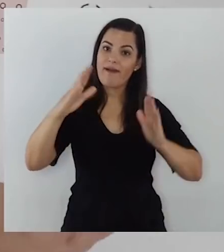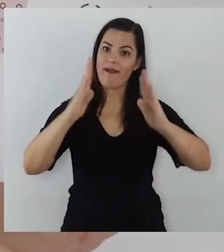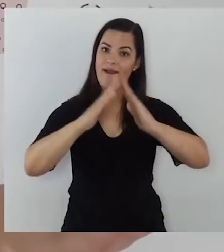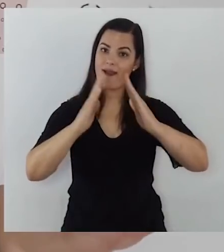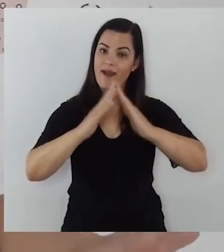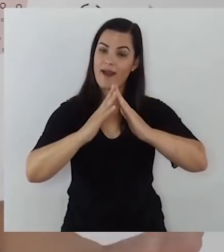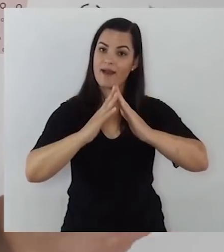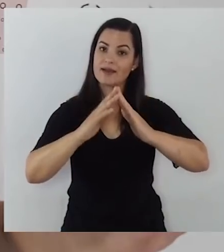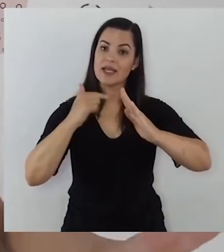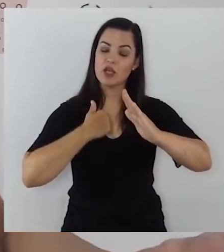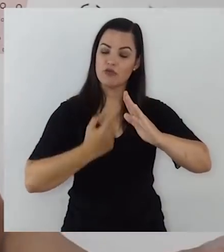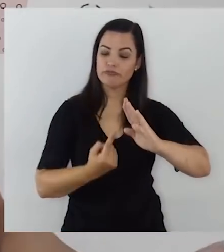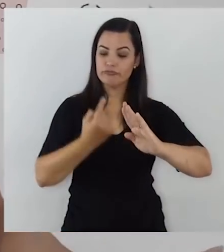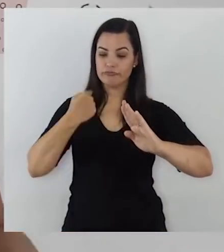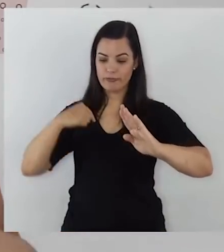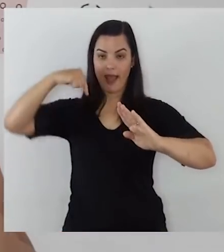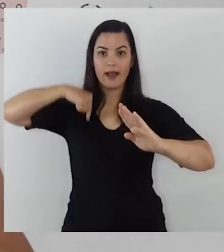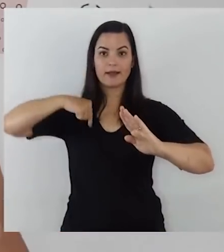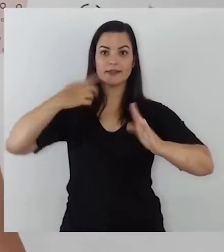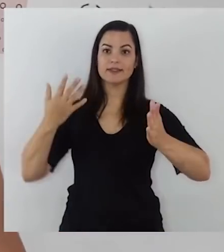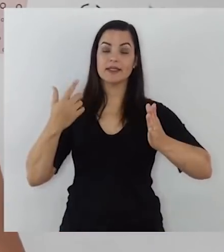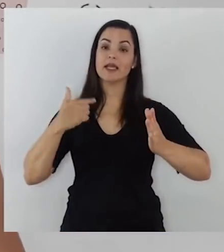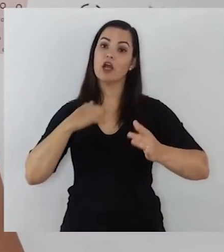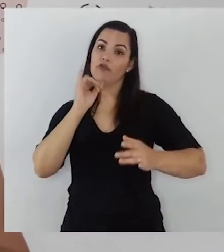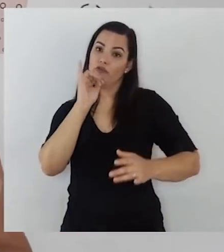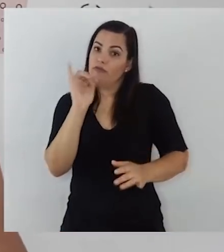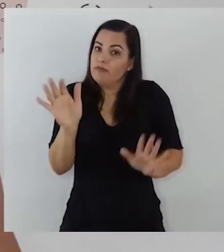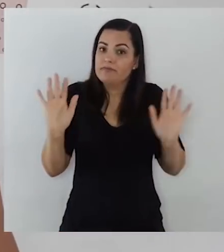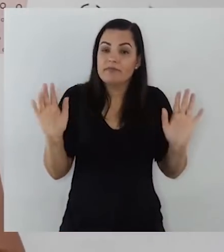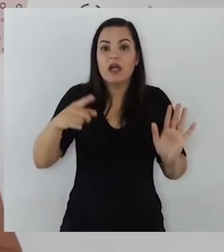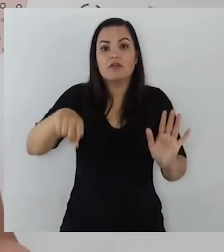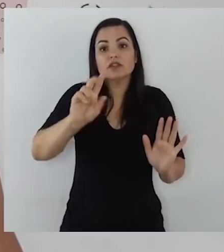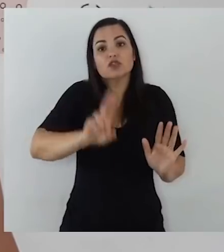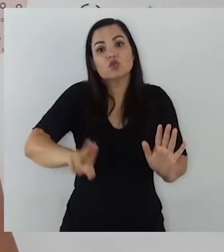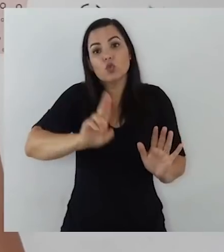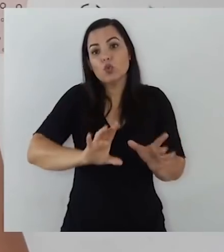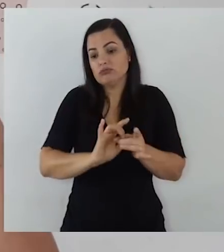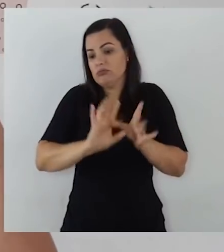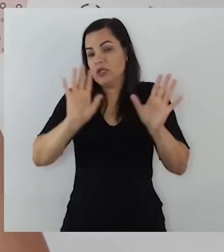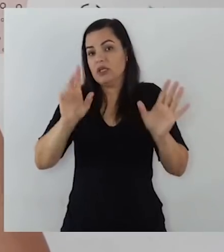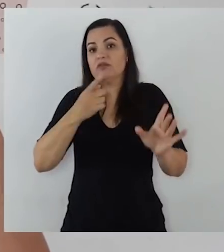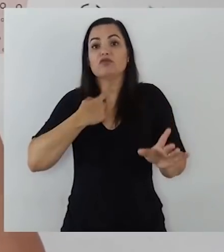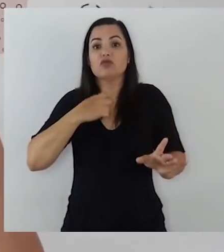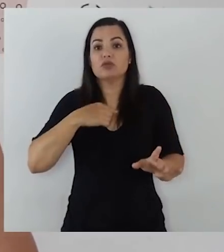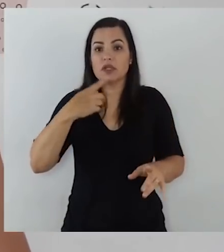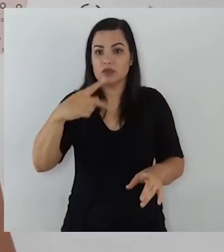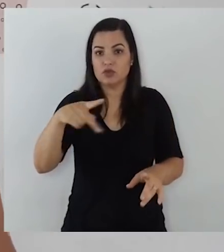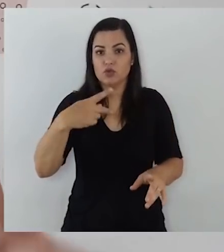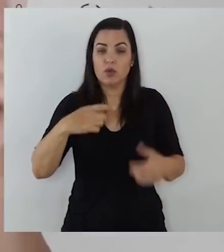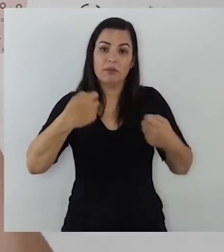vou deixar o barbante e a fita adesiva para vocês usarem conforme vocês forem precisando, tá